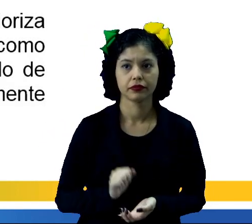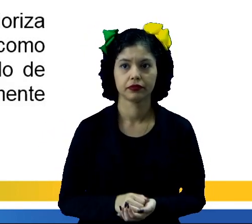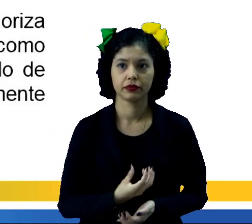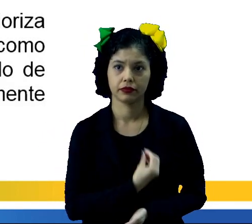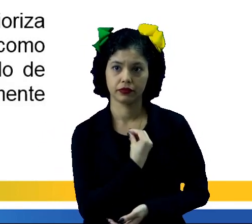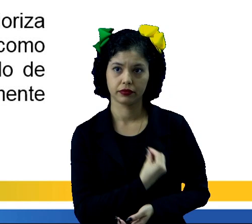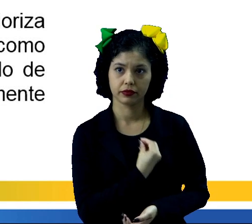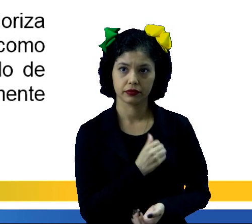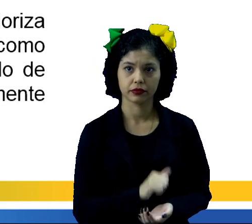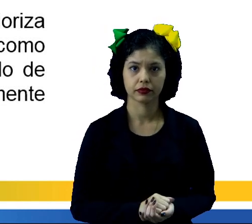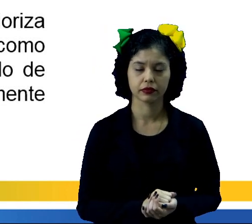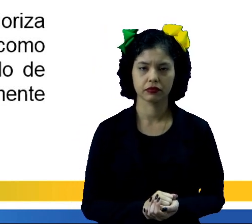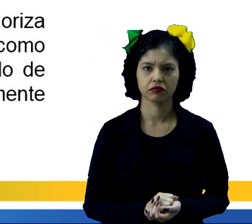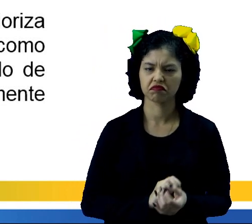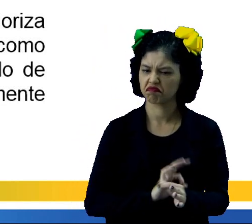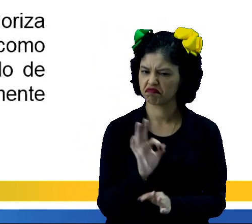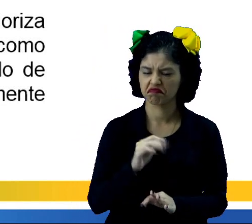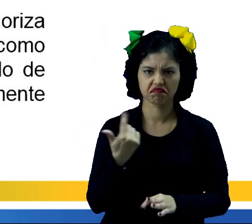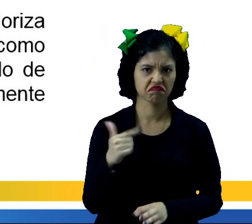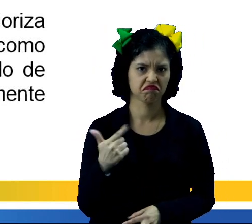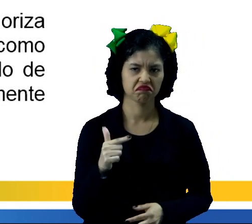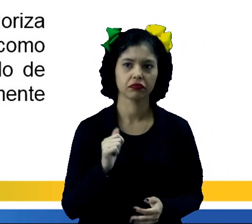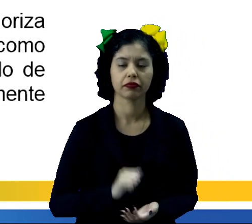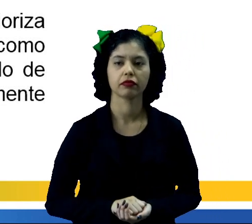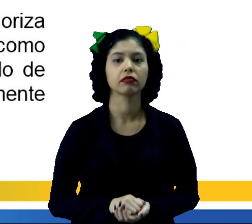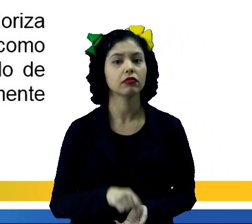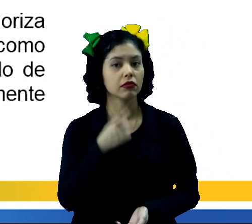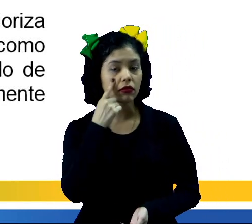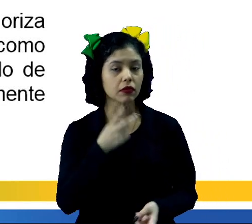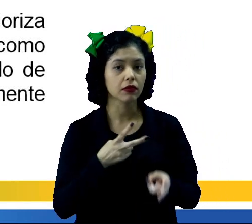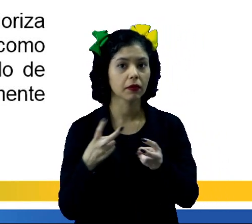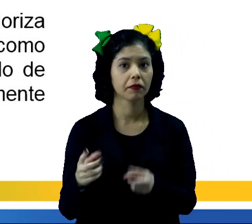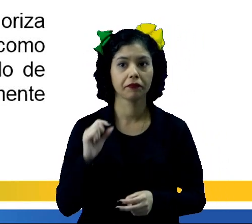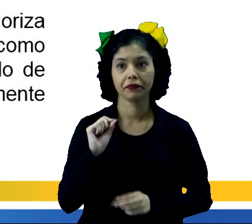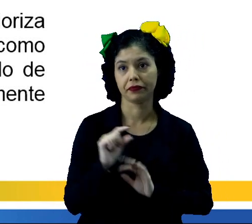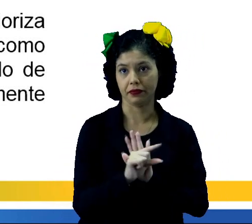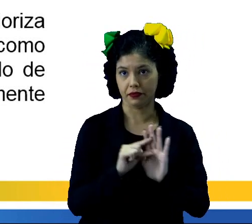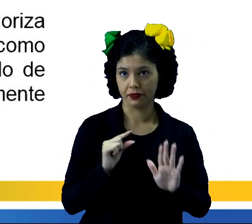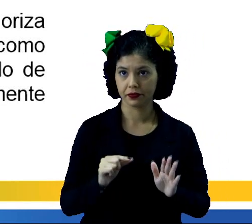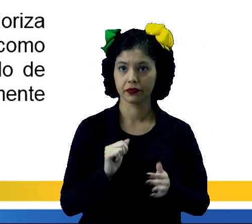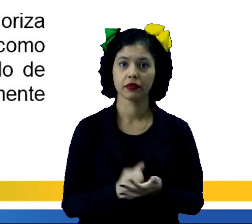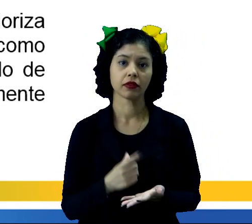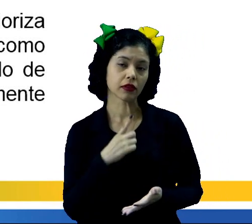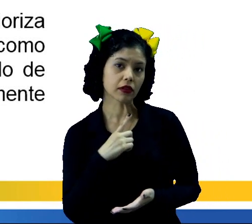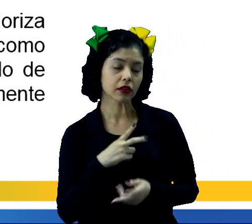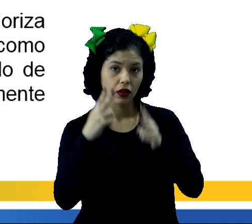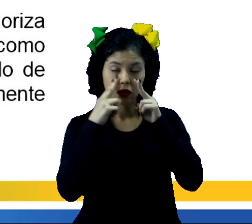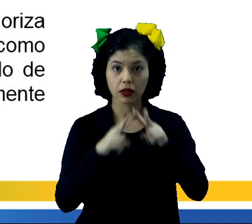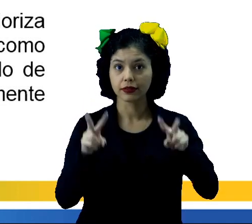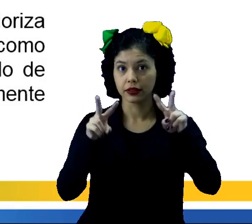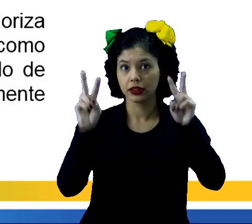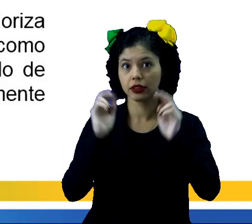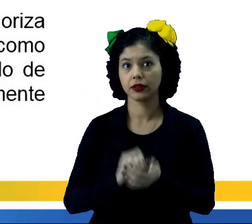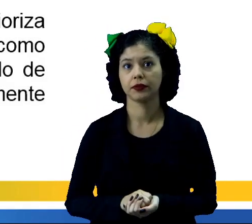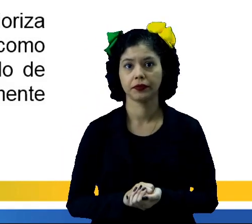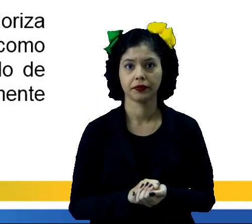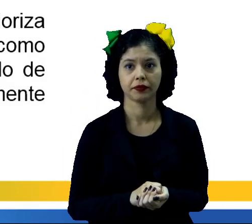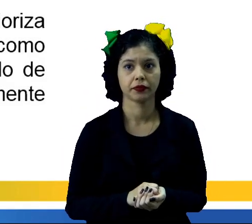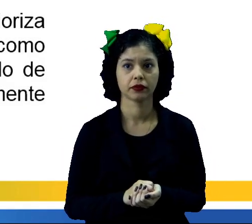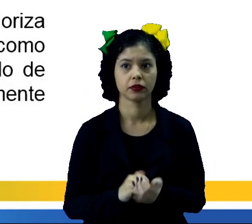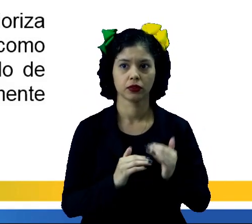maneira, eles vivem desordenadamente. Então, a gente observa que esse trecho, ele expõe uma visão, de